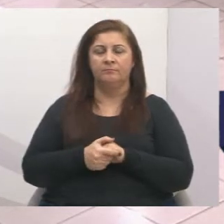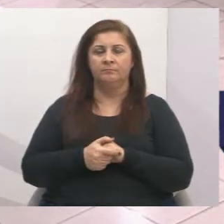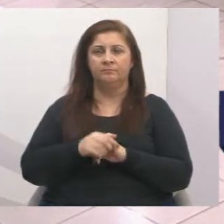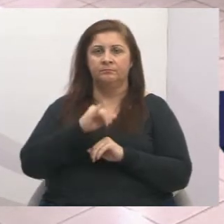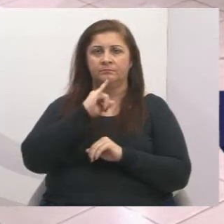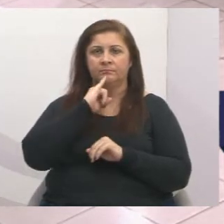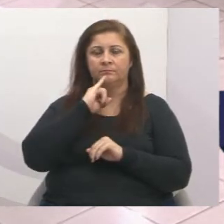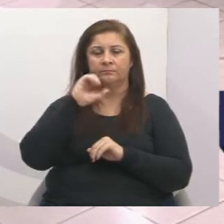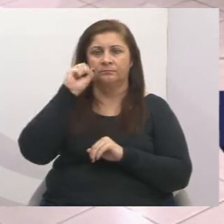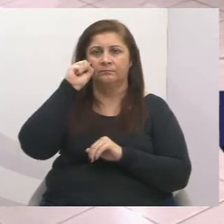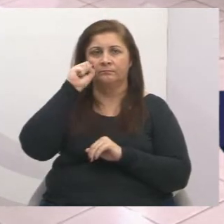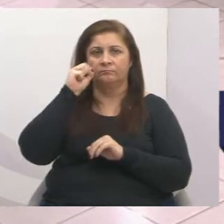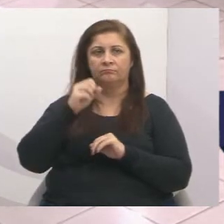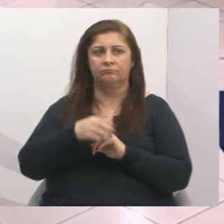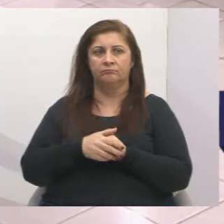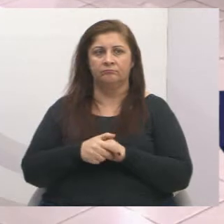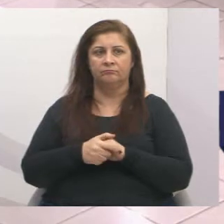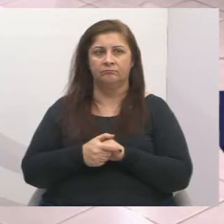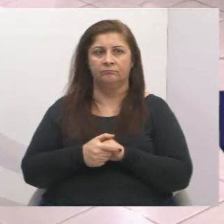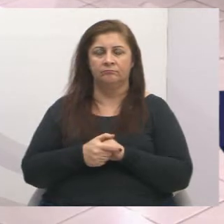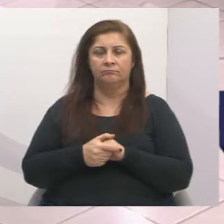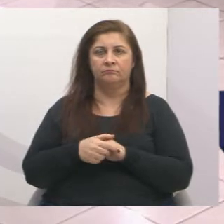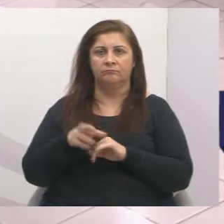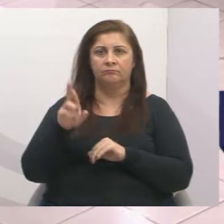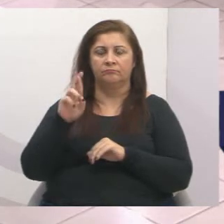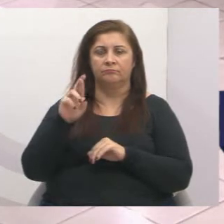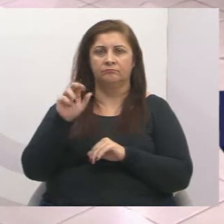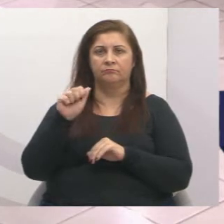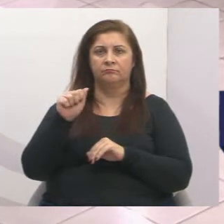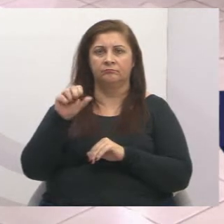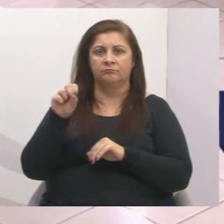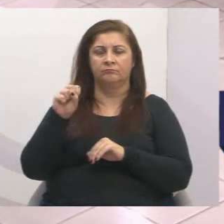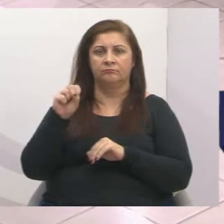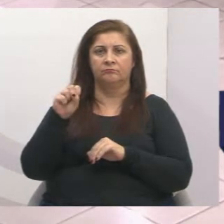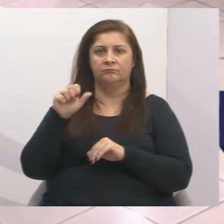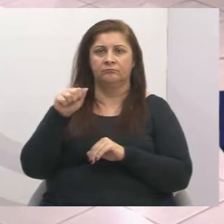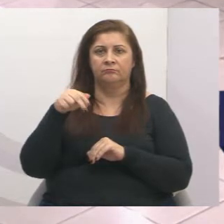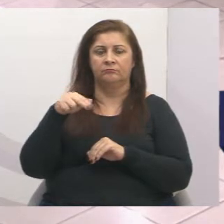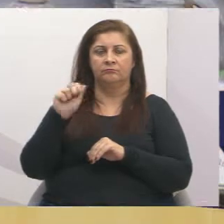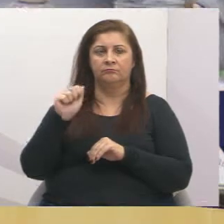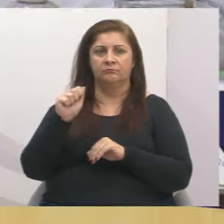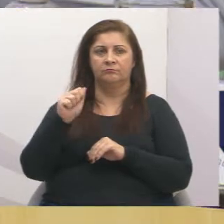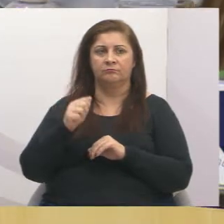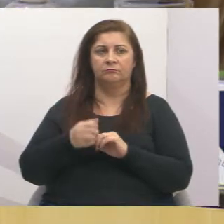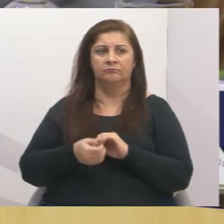Santana, doutora Rosana Vasques, né? Rossana,